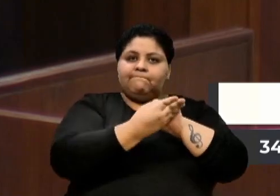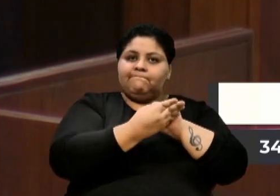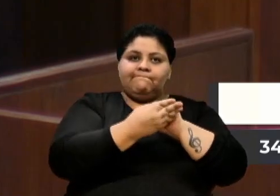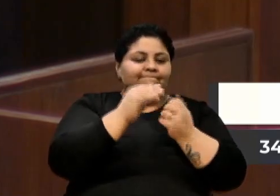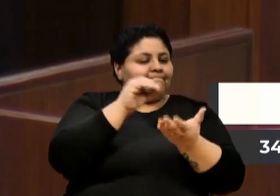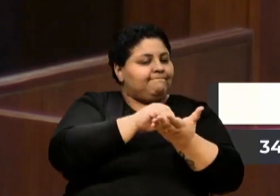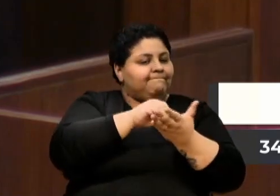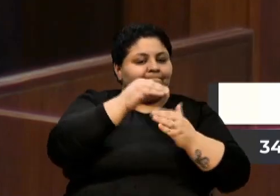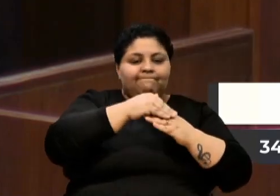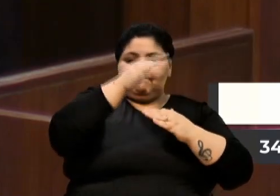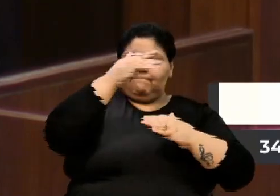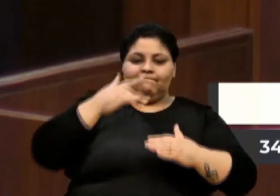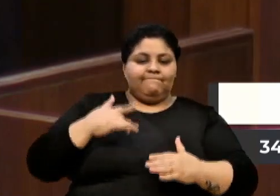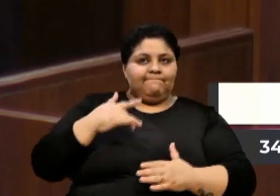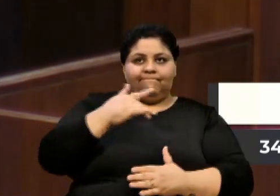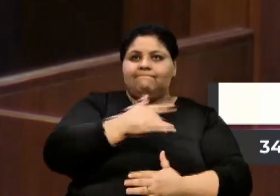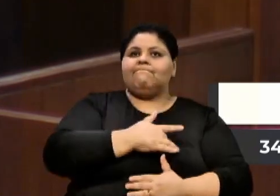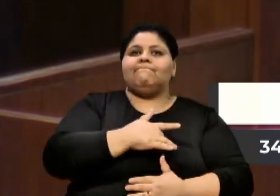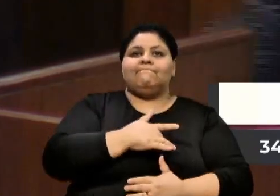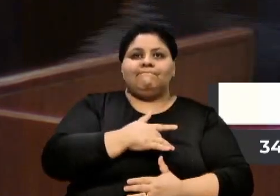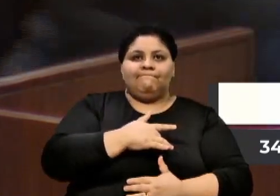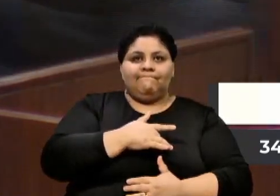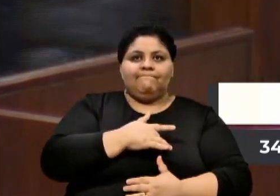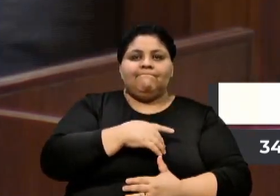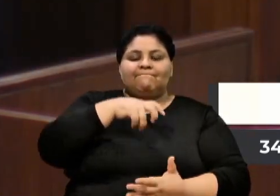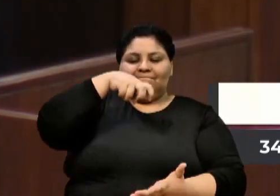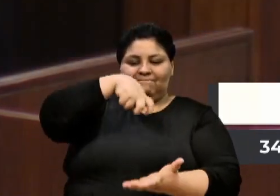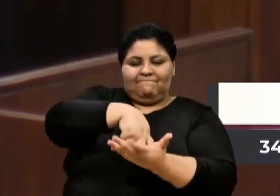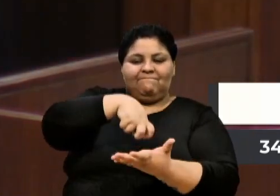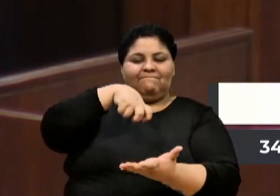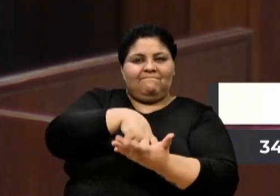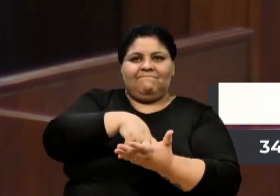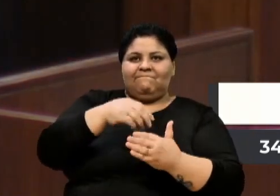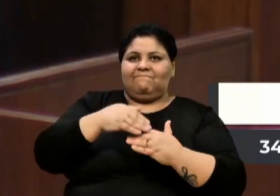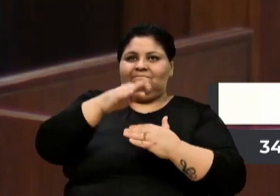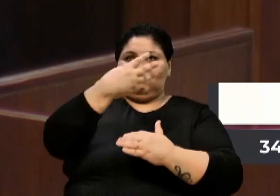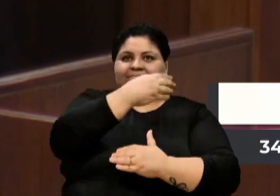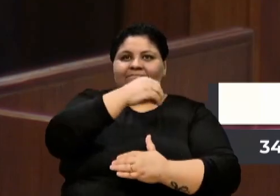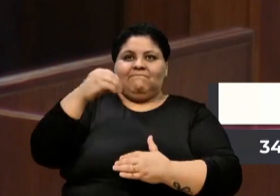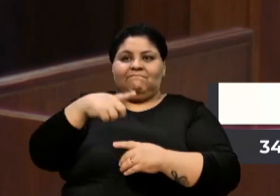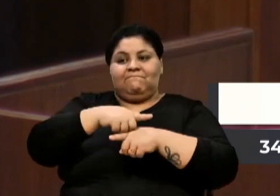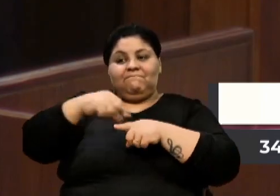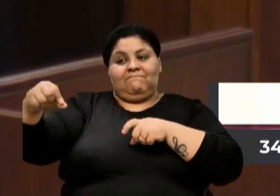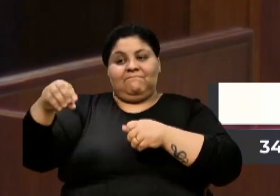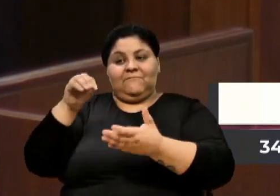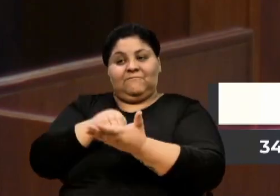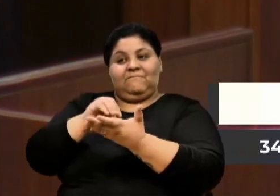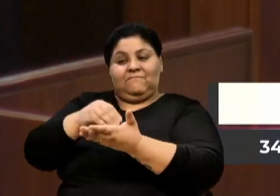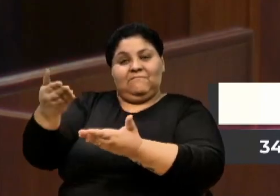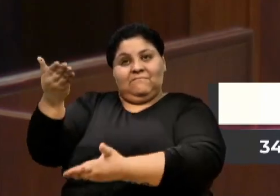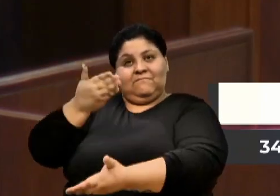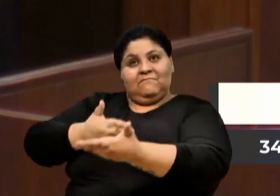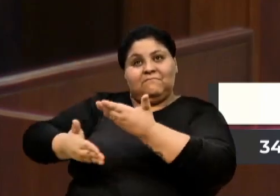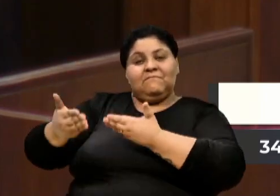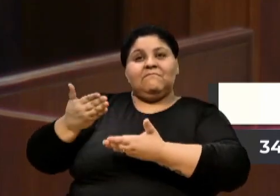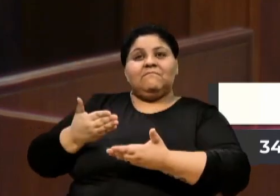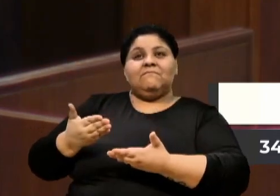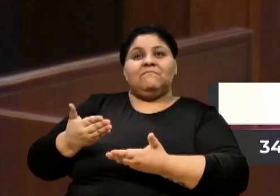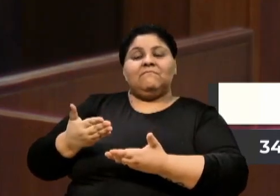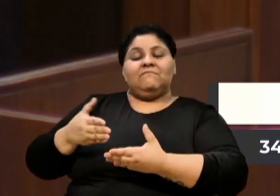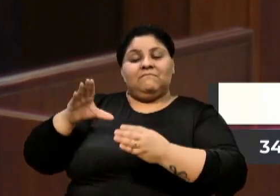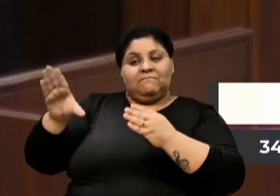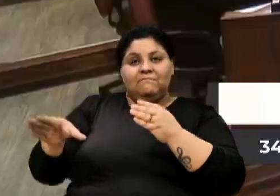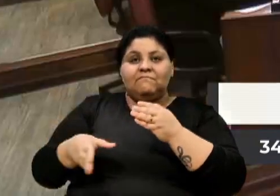aí, aproximadamente 200 pessoas ter que ir embora por falta de um atendimento. O seu à parte, por gentileza,